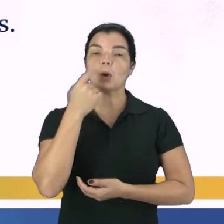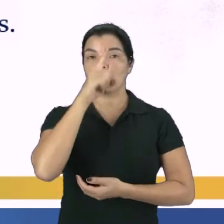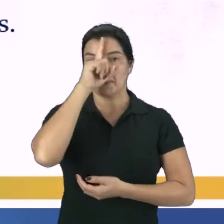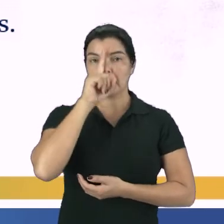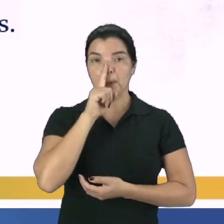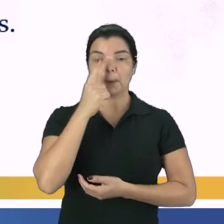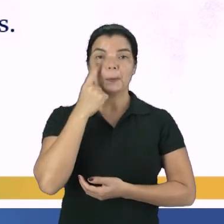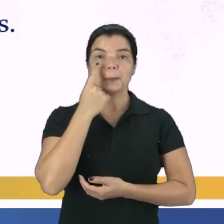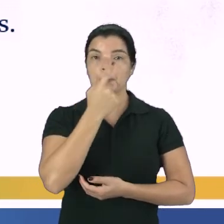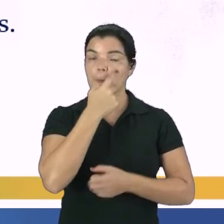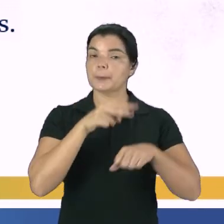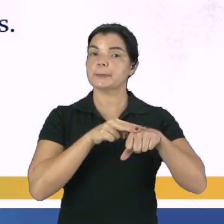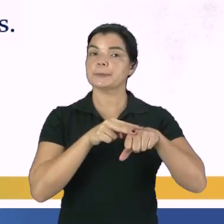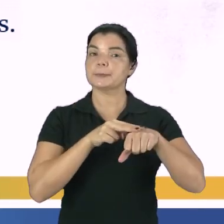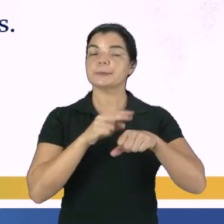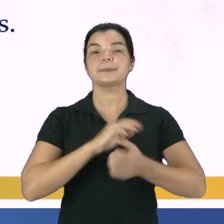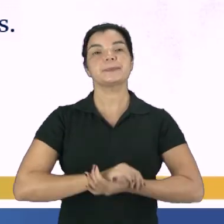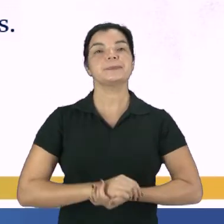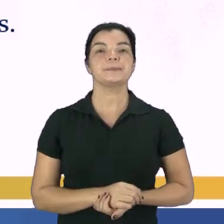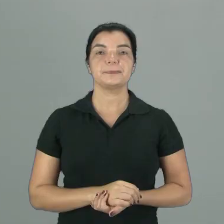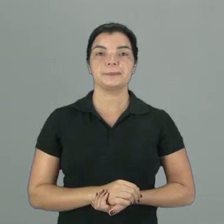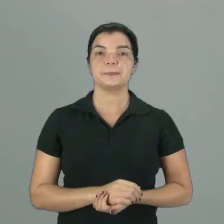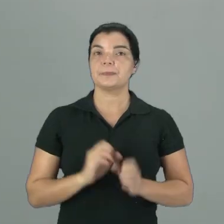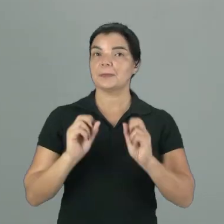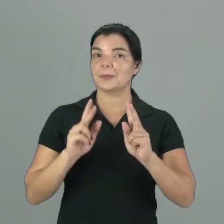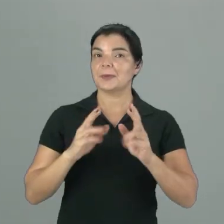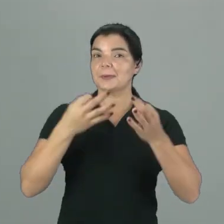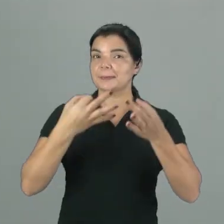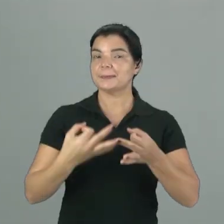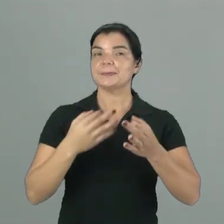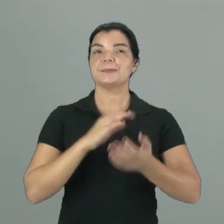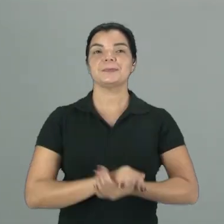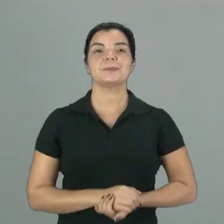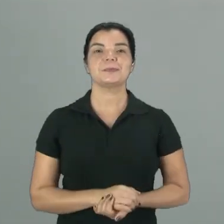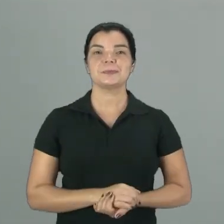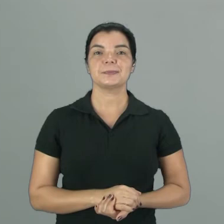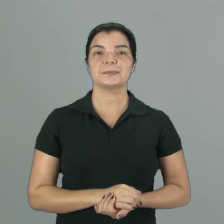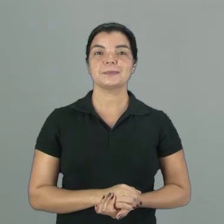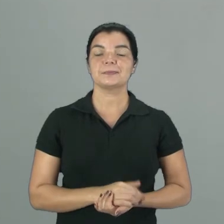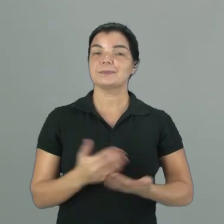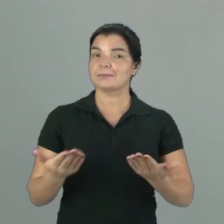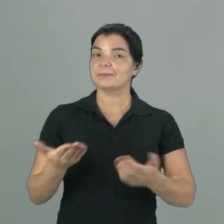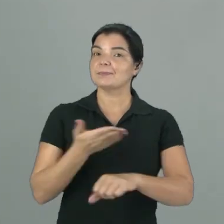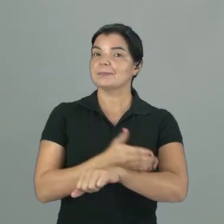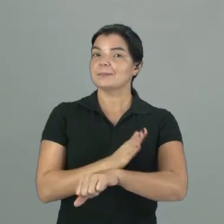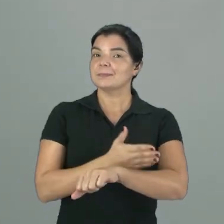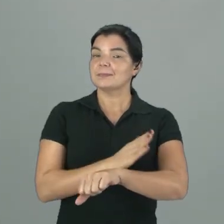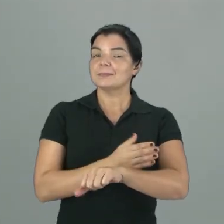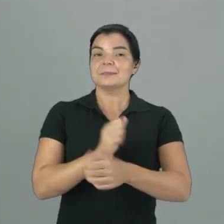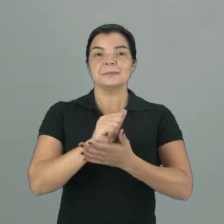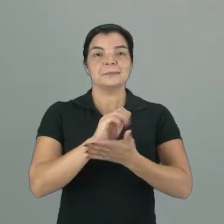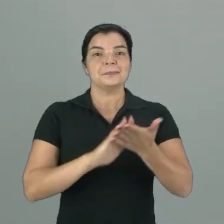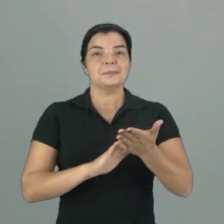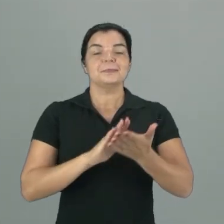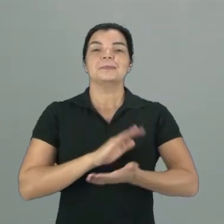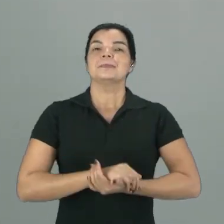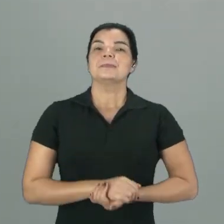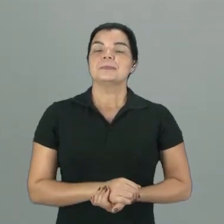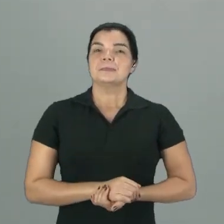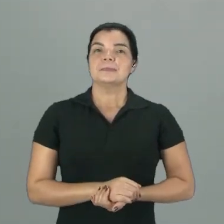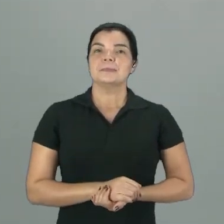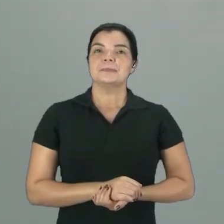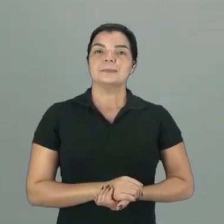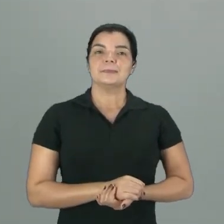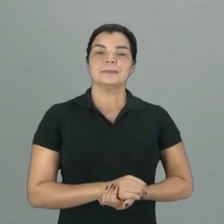e loiro e olhos verdes. Ok? Certinho. Então, agora vamos fazer a nossa Activity Time, é hora da